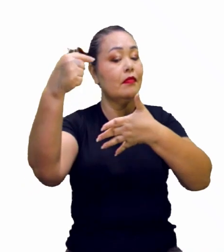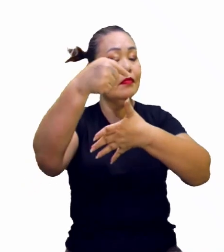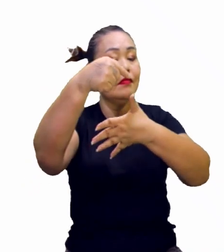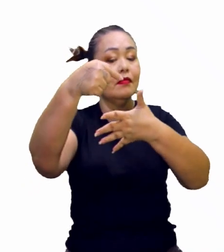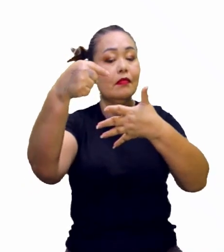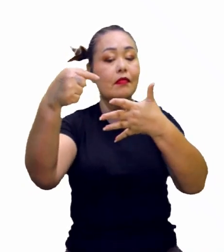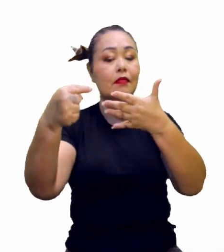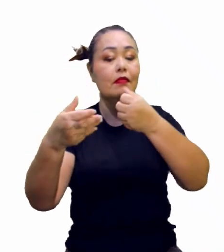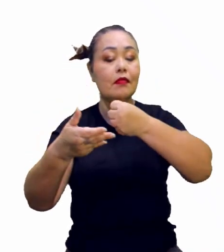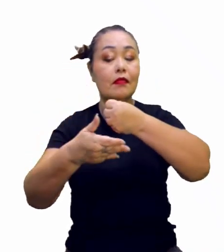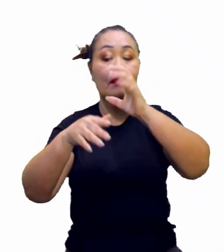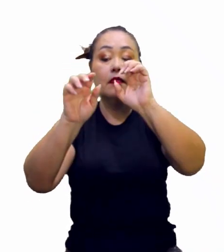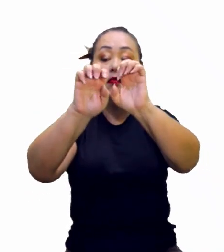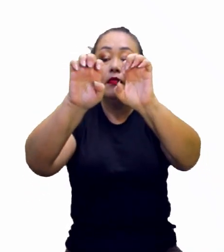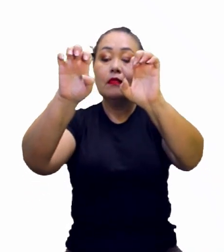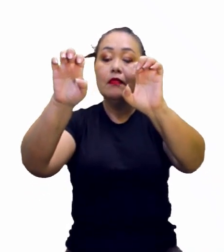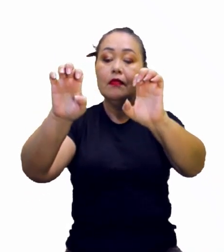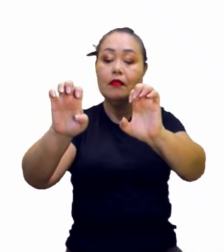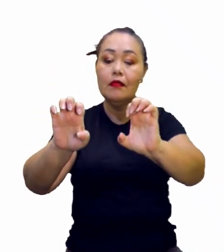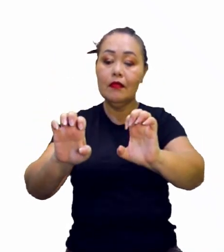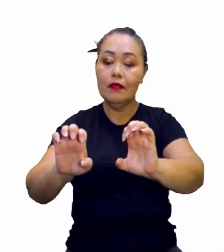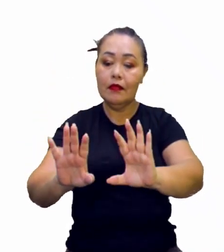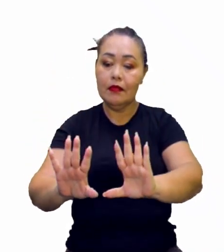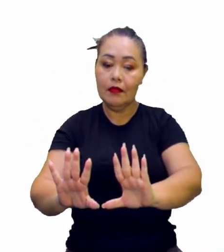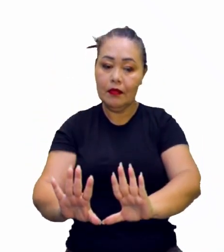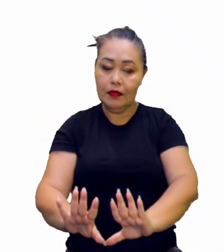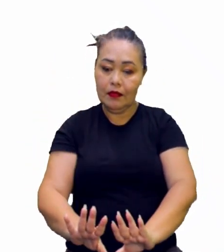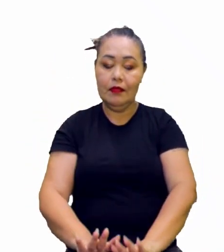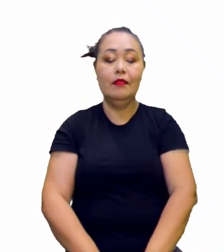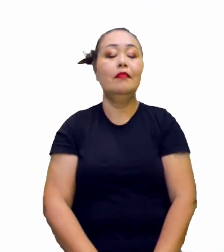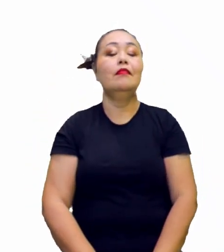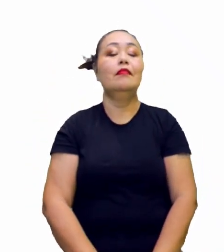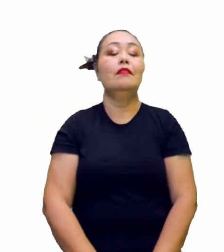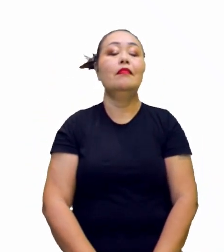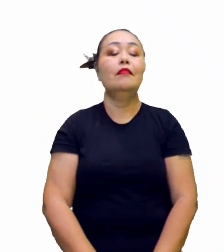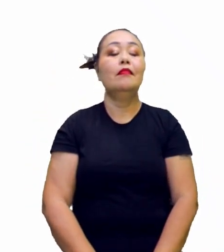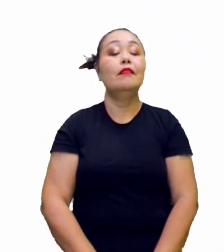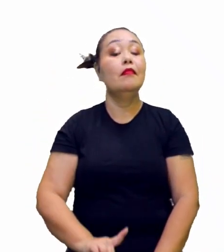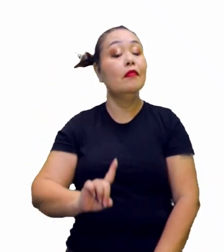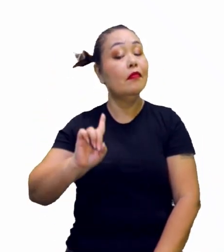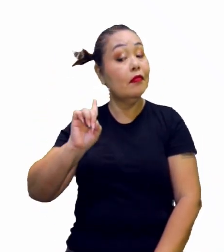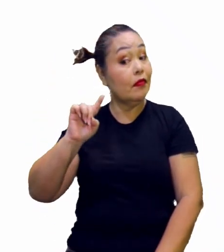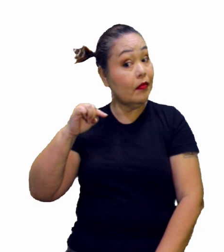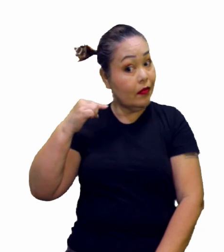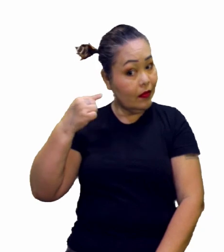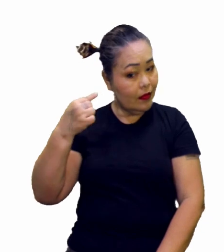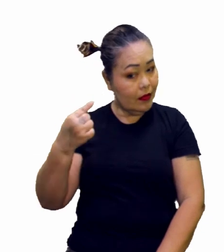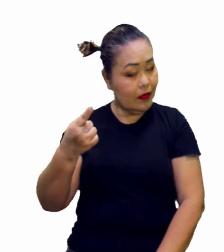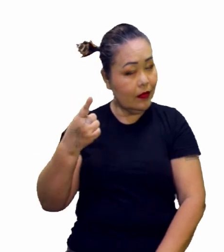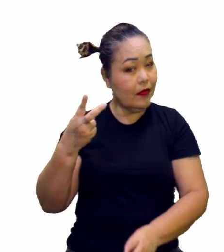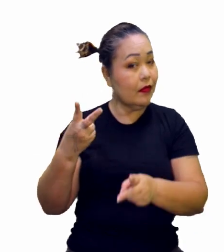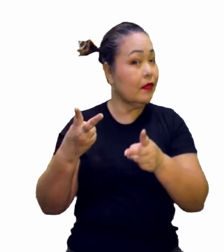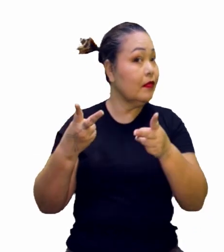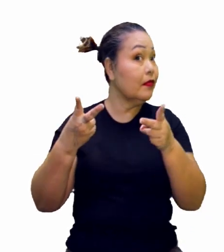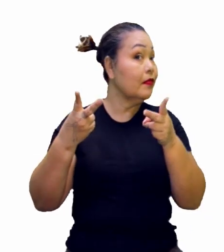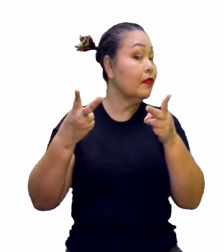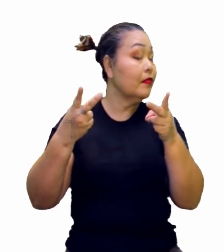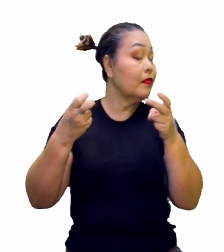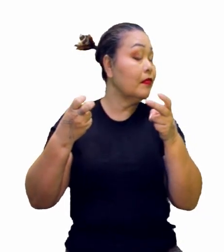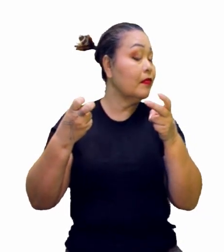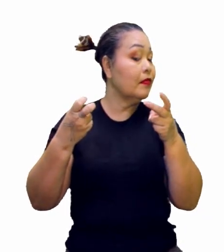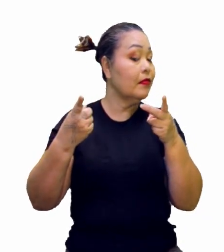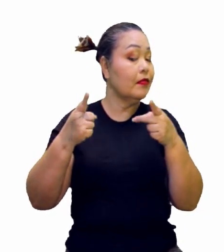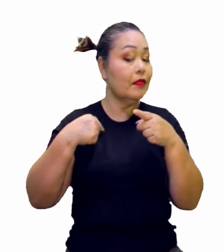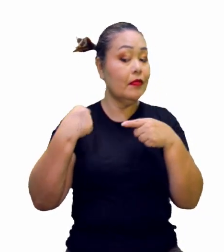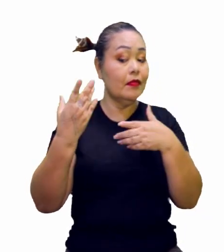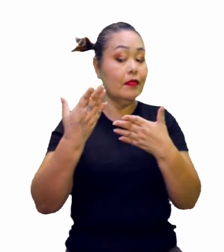Classificação com base na estrutura. Então, daí a gente percebe, pessoal, que a nossa